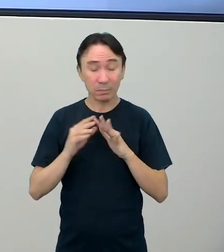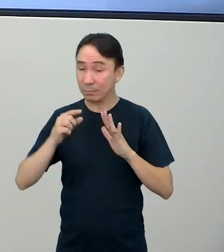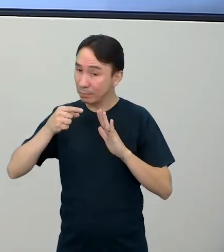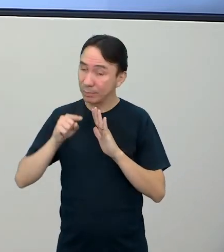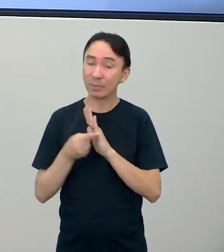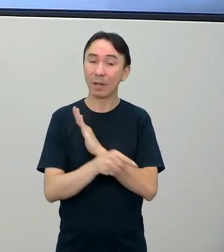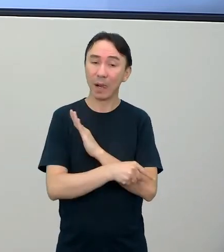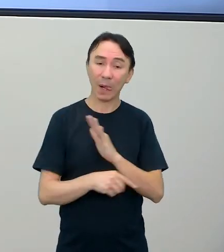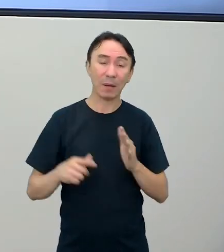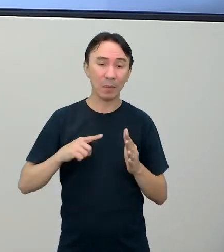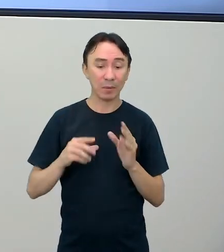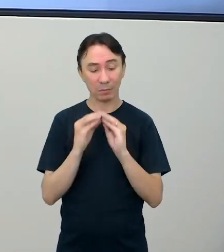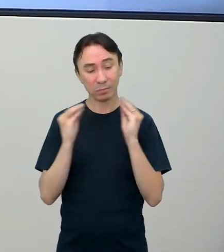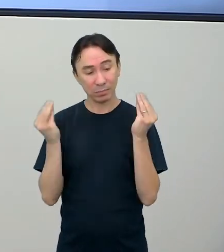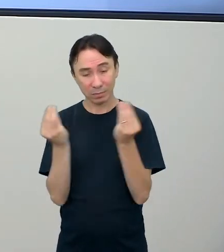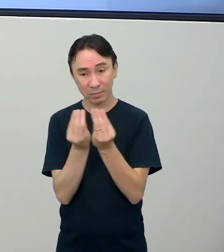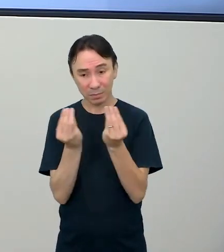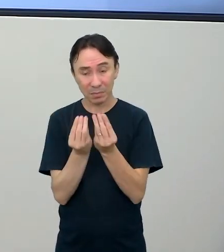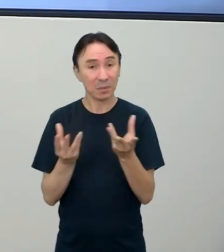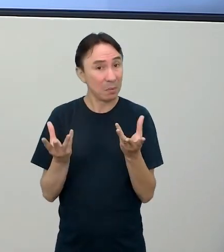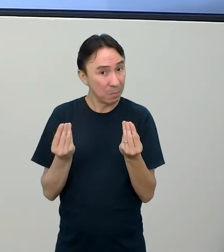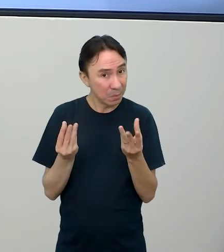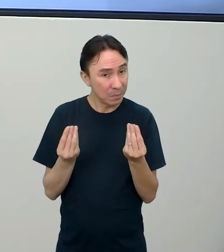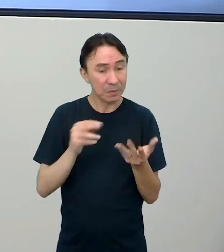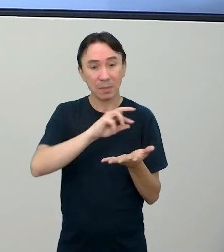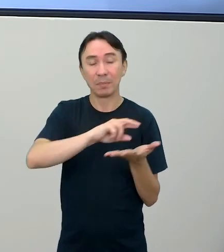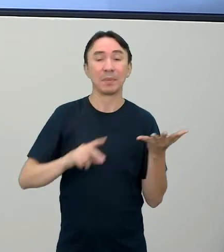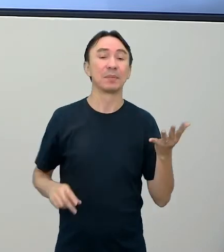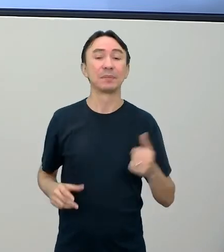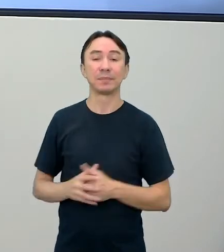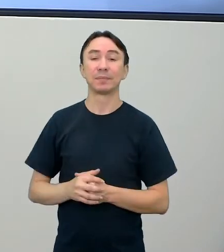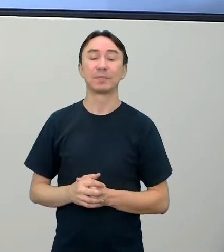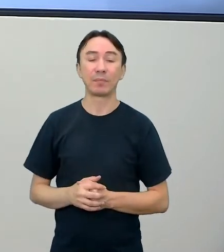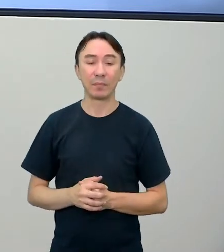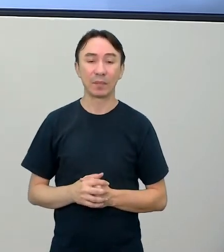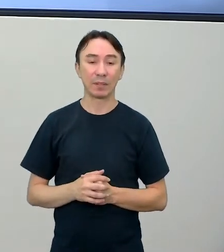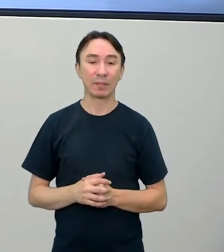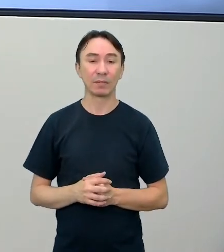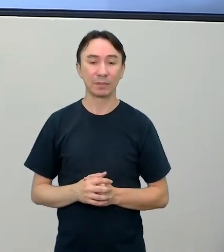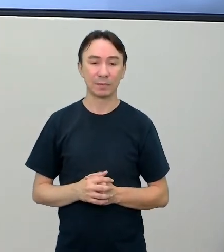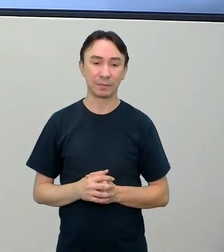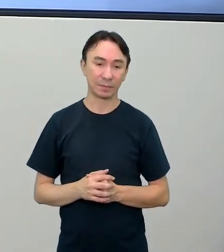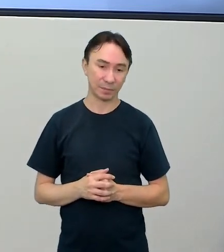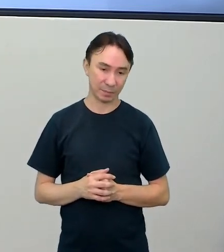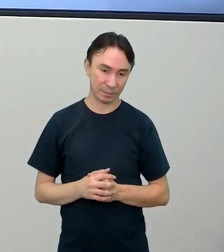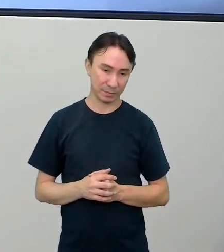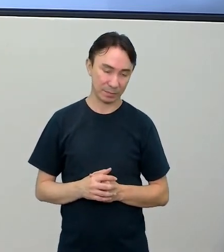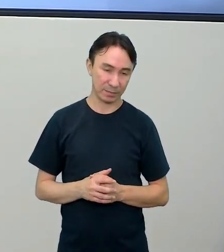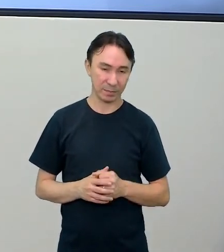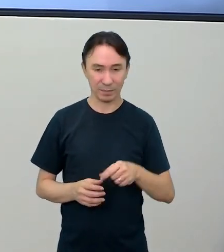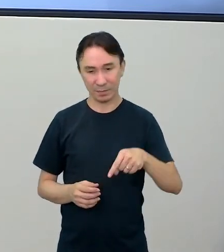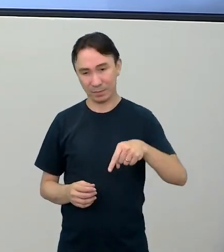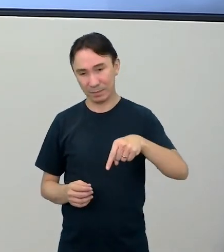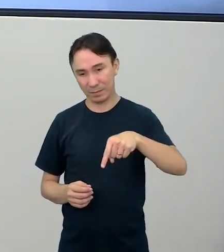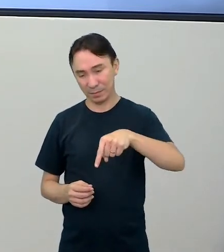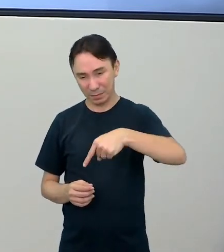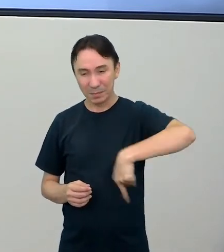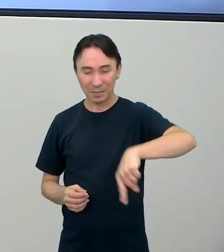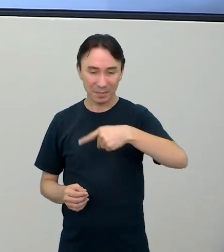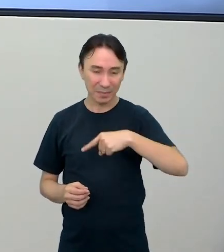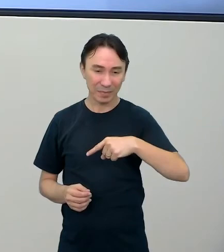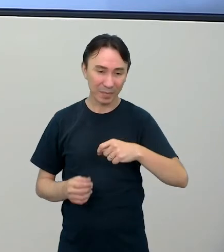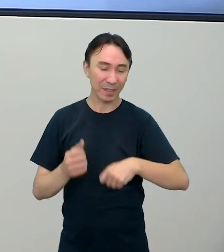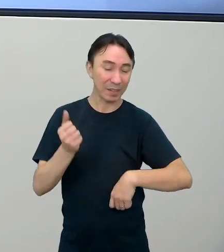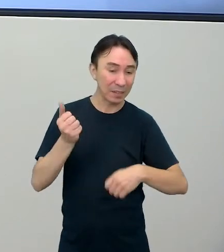substâncias formadas. Bom, a ideia com toda essa nossa conversa que